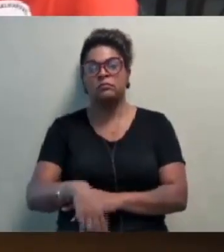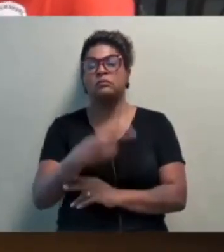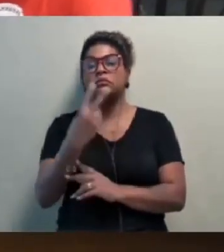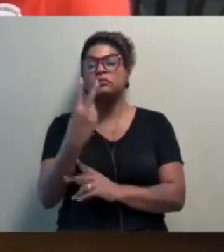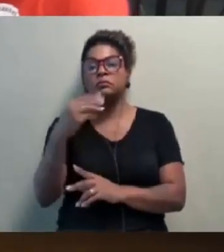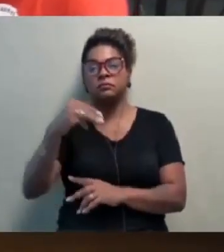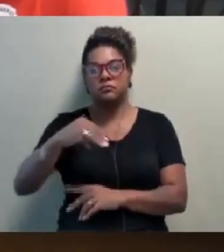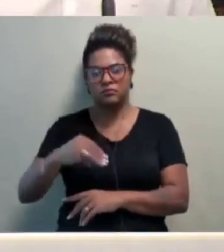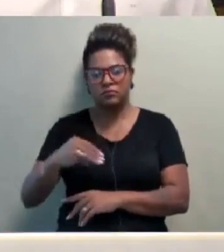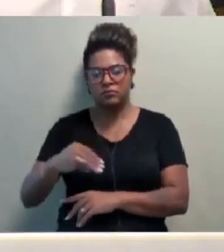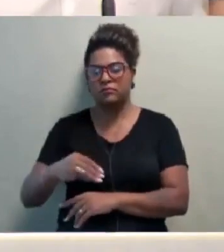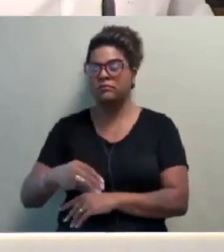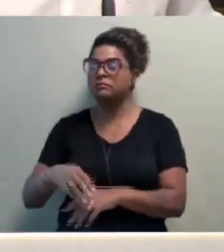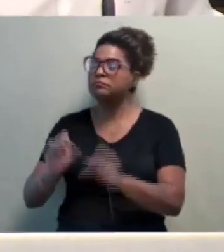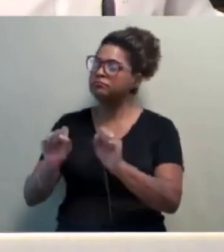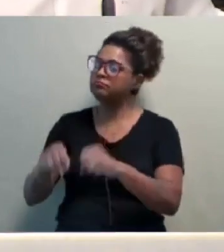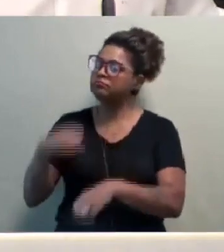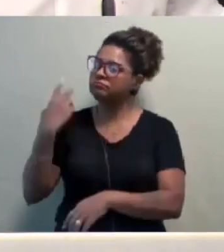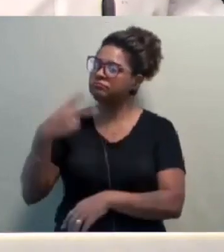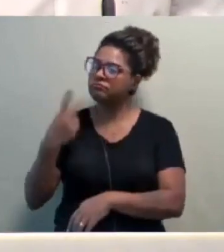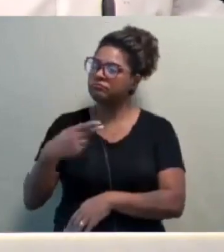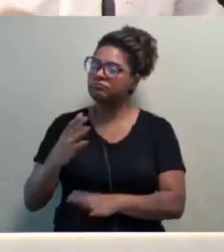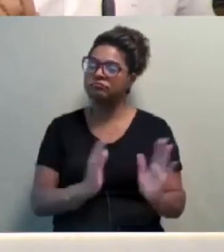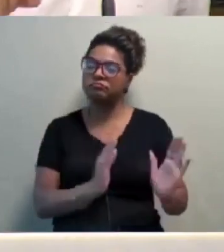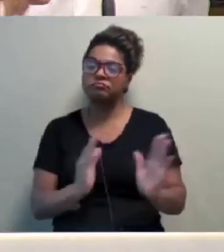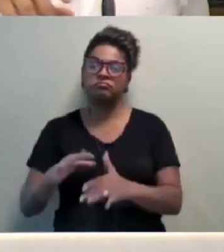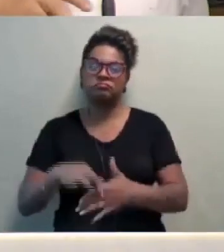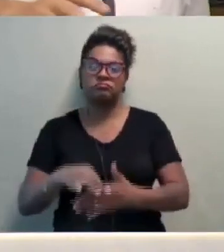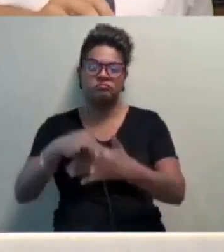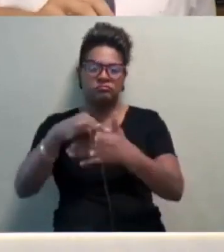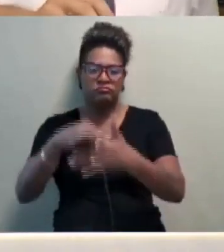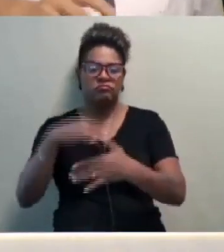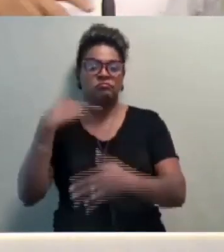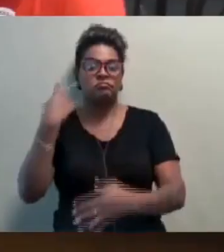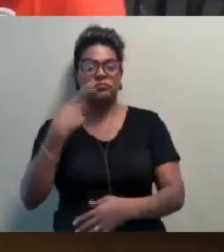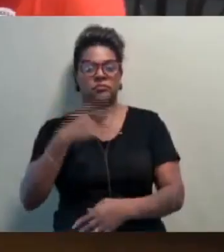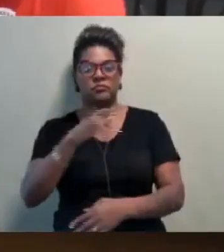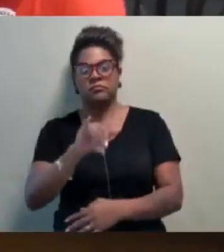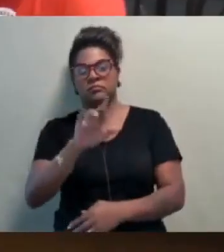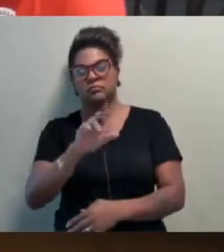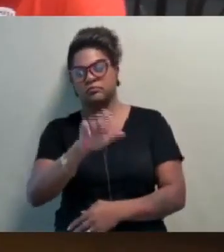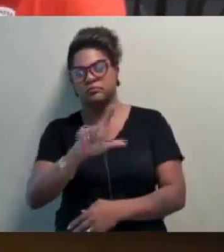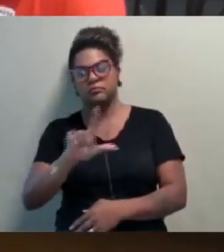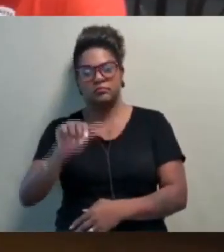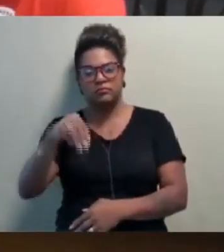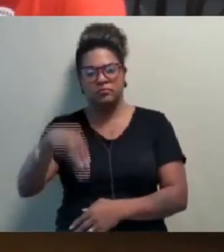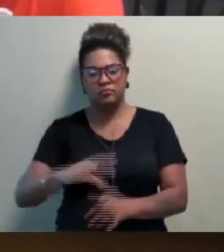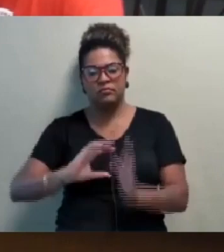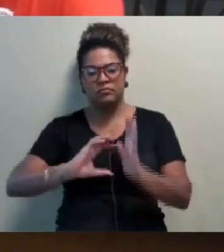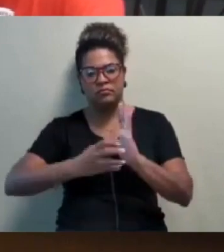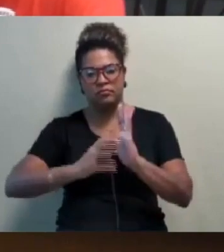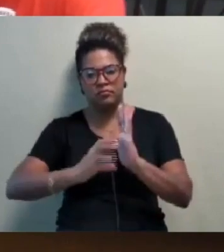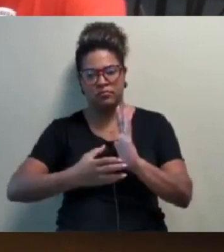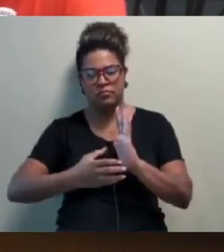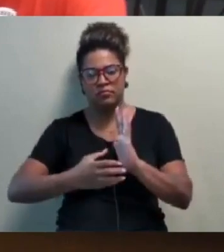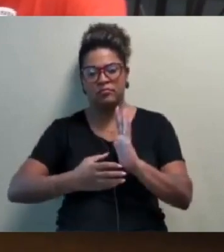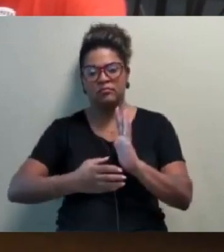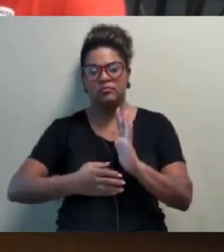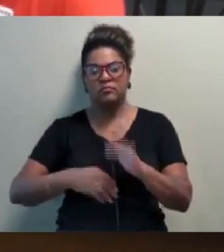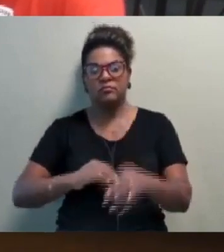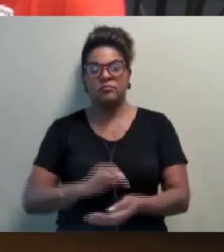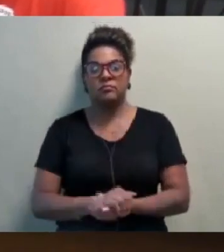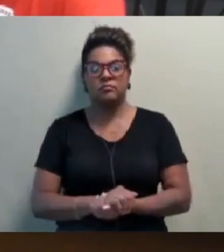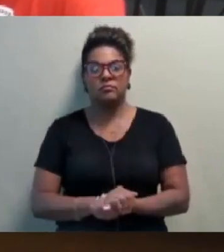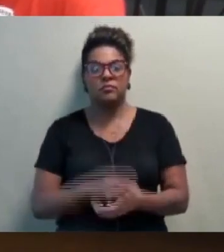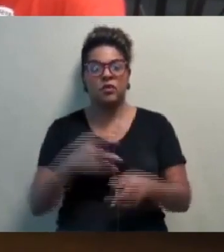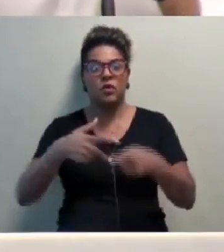liderança. Tempo de liderança concedido para o vereador Irlan Mello, líder do Patriota. Correção, PRD.